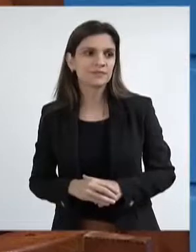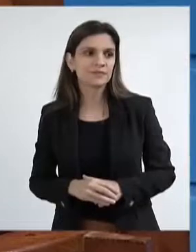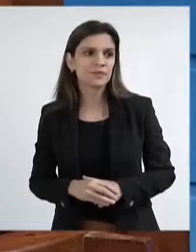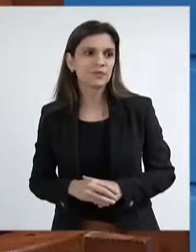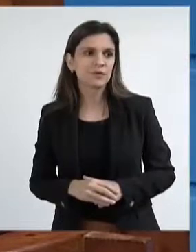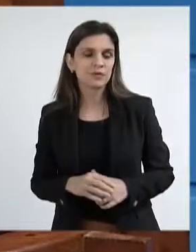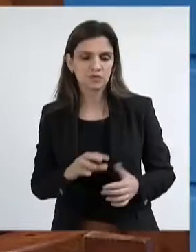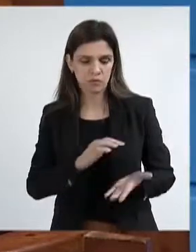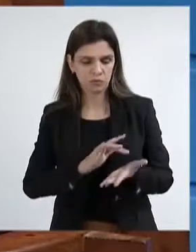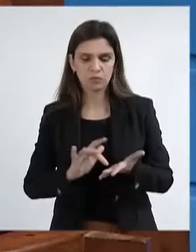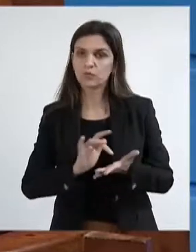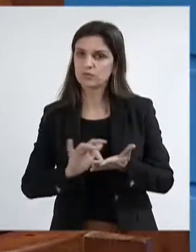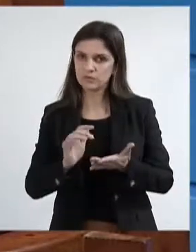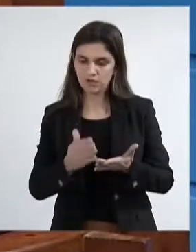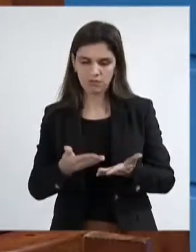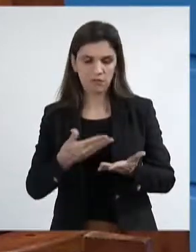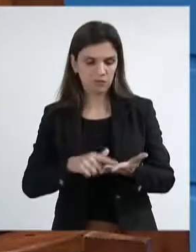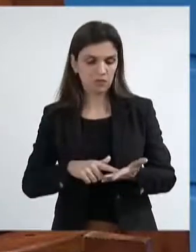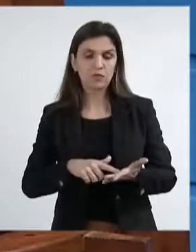aqui,